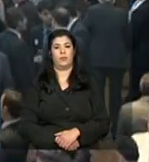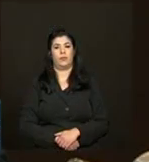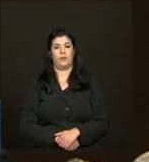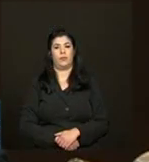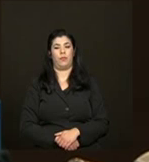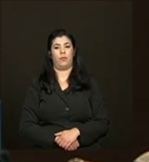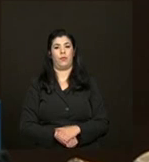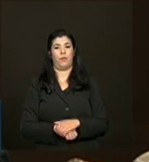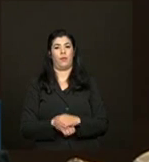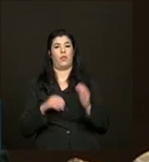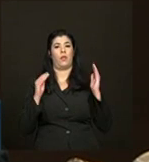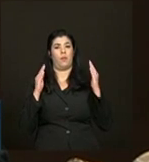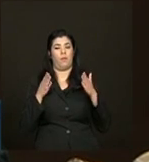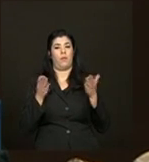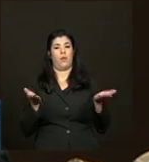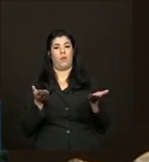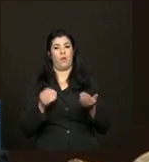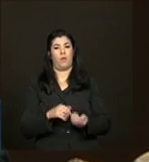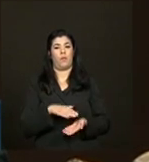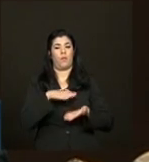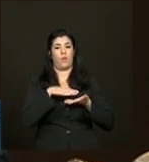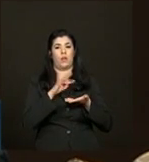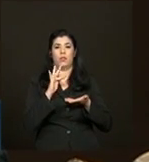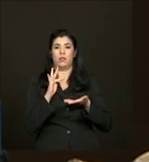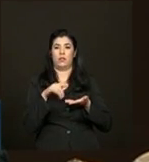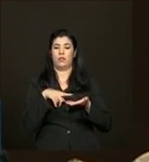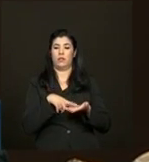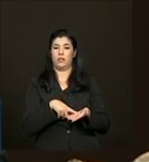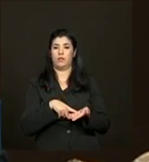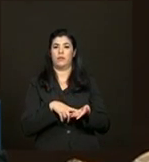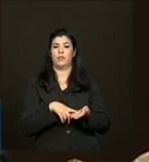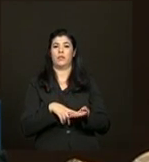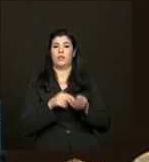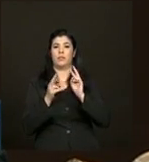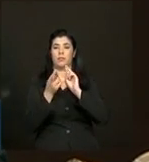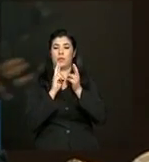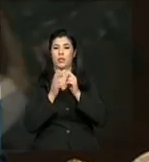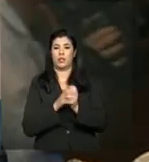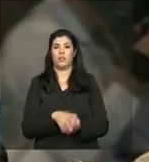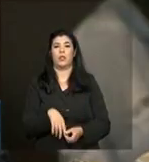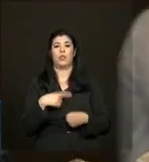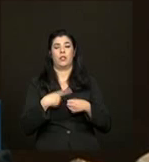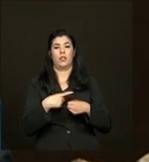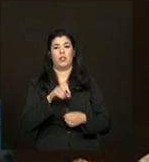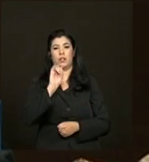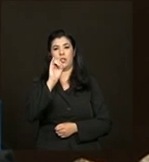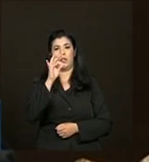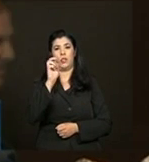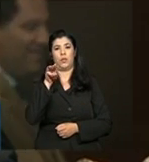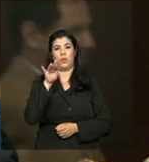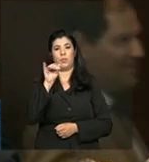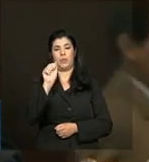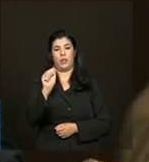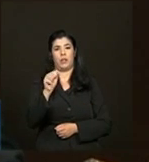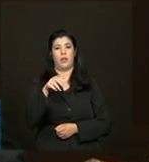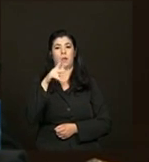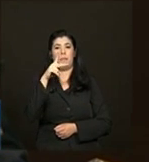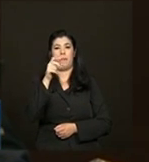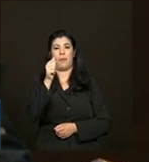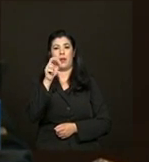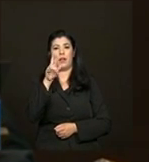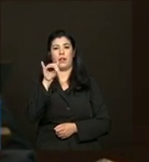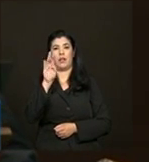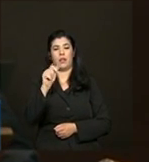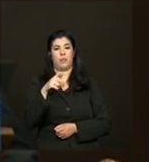Atenção, paralisação do leilão do lote F, composto por linha de transmissão Itumbiara, Paranaíba. Não serão aceitas propostas